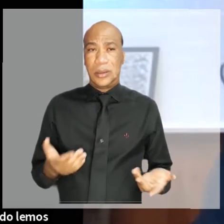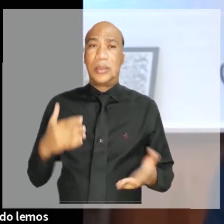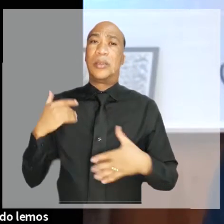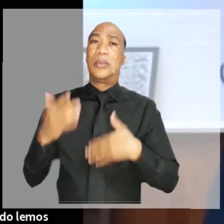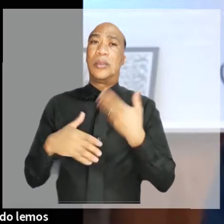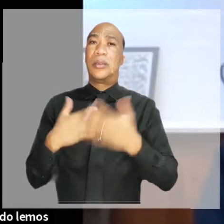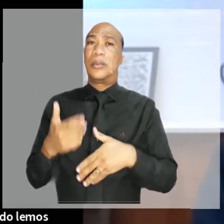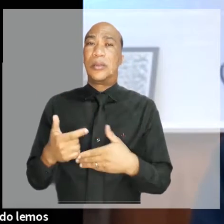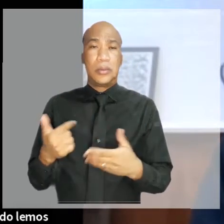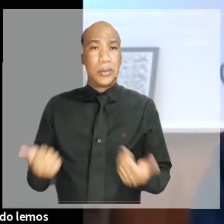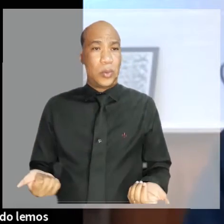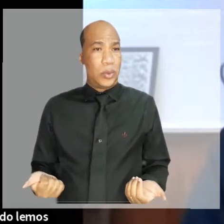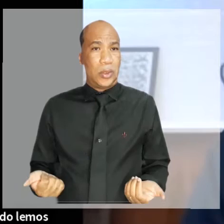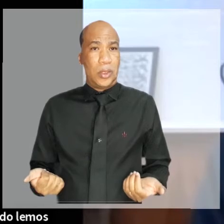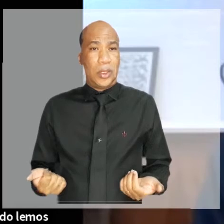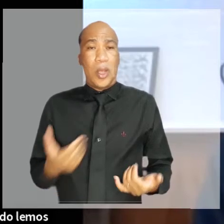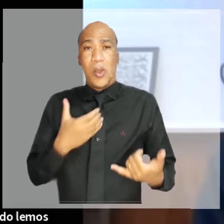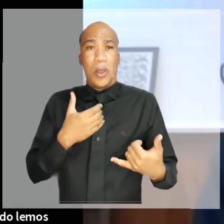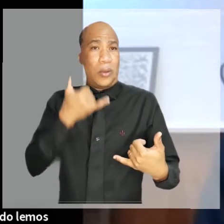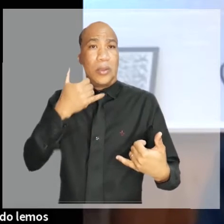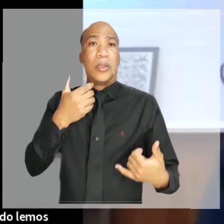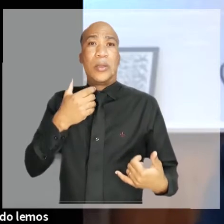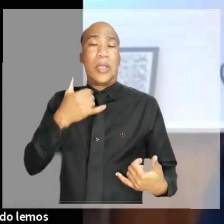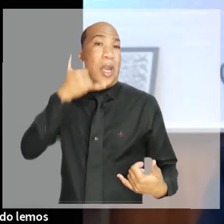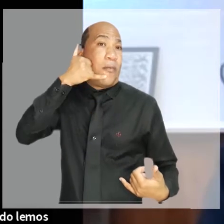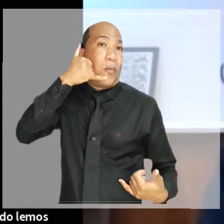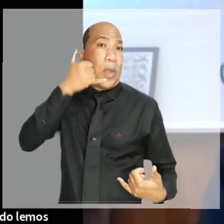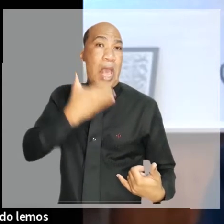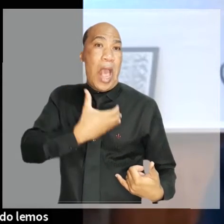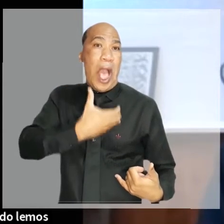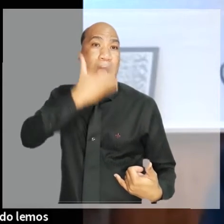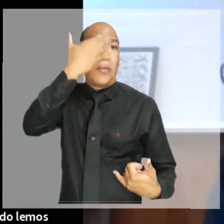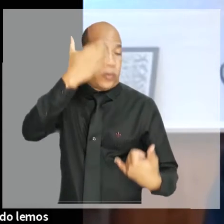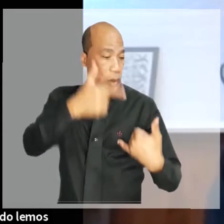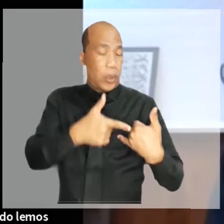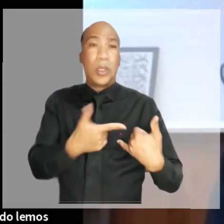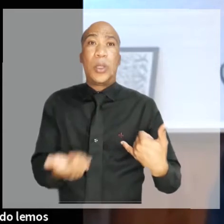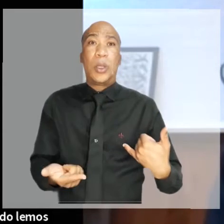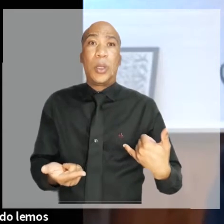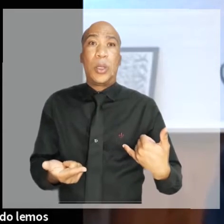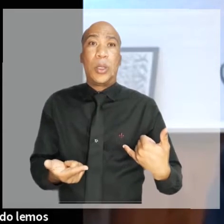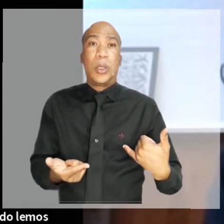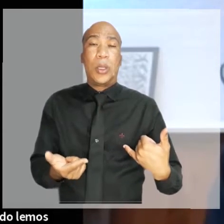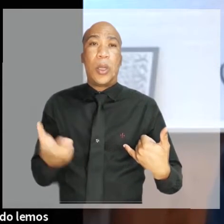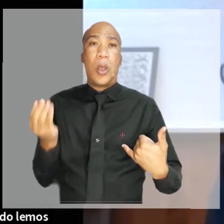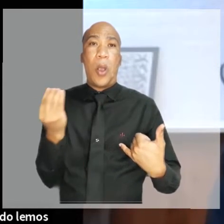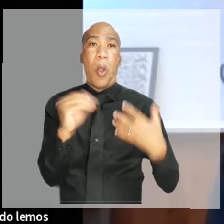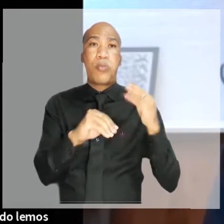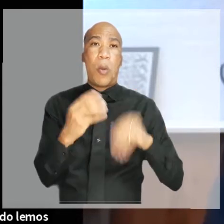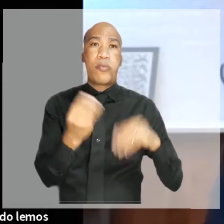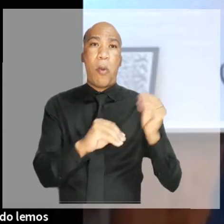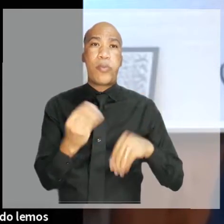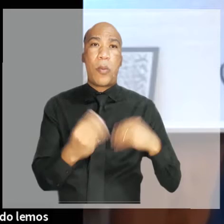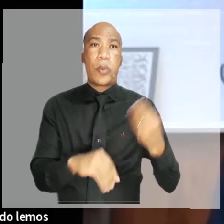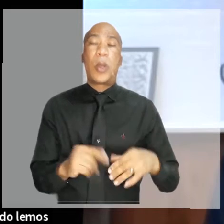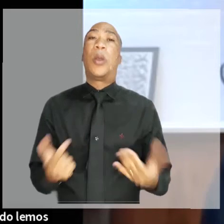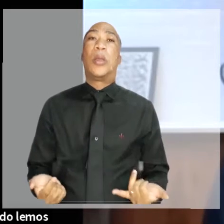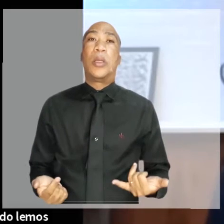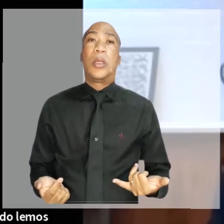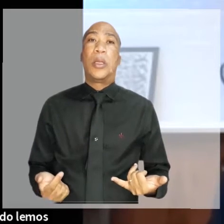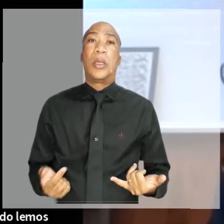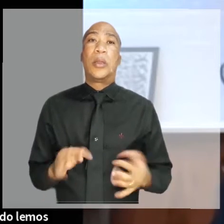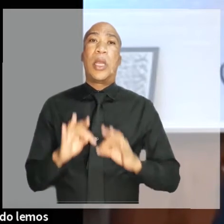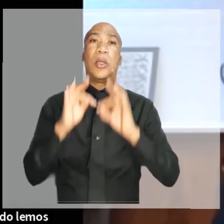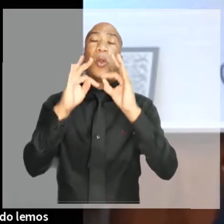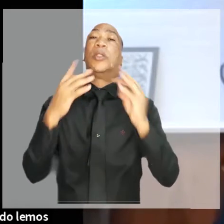de tecnologias muito importante e de grande escala que foram originadas de inovação promovida pelo